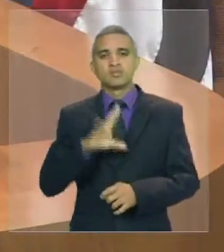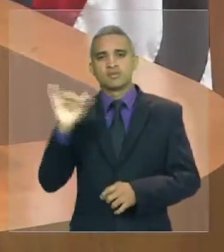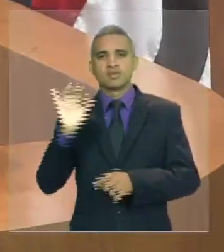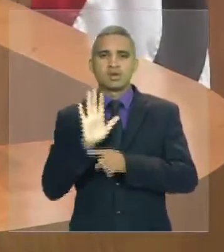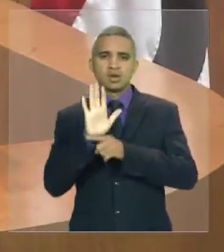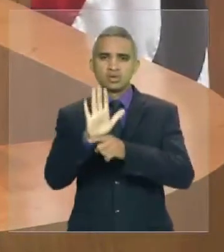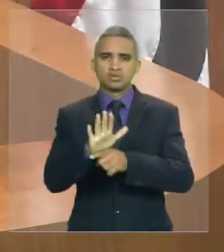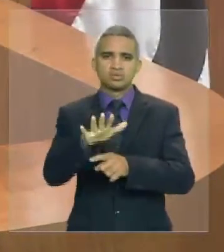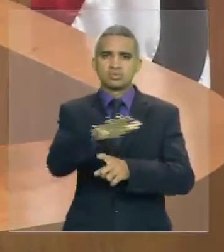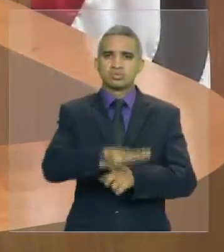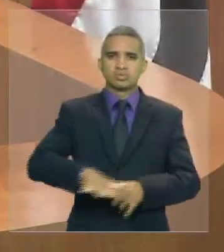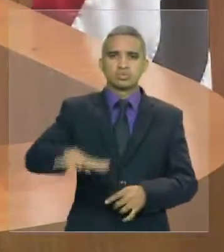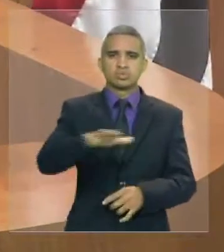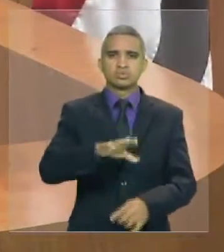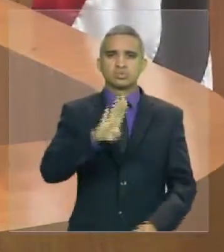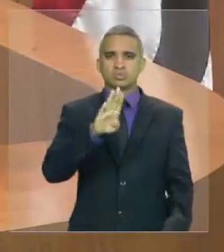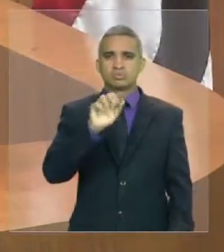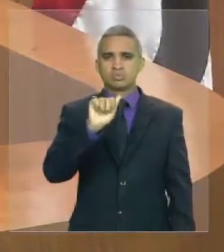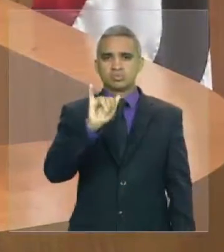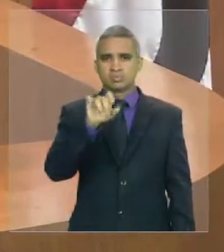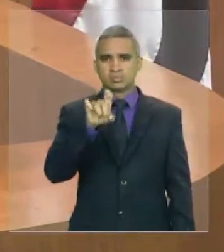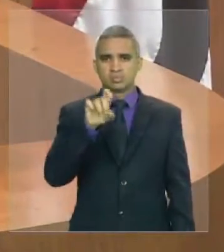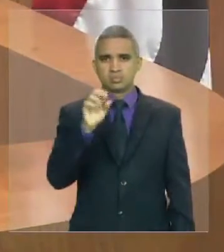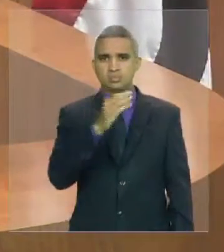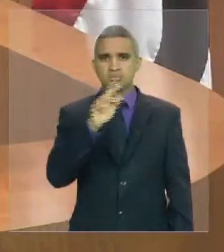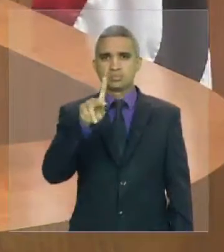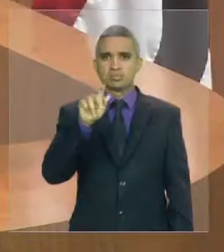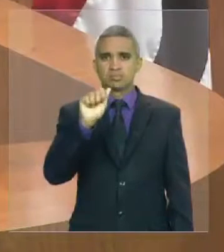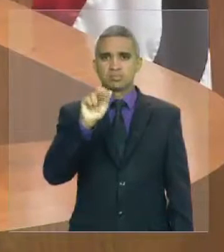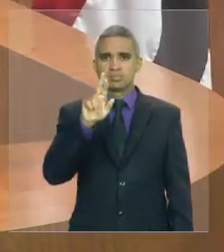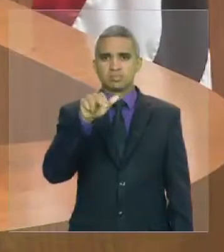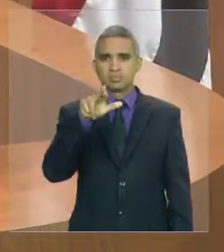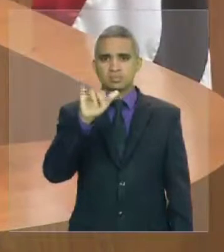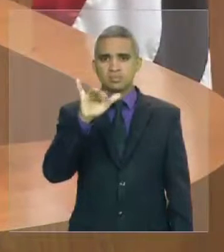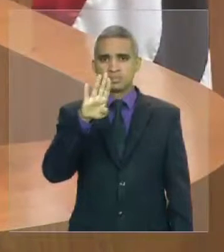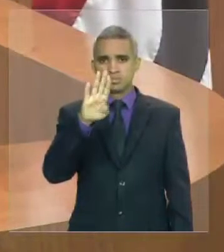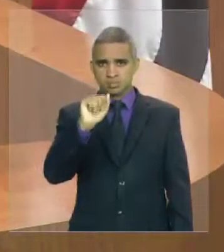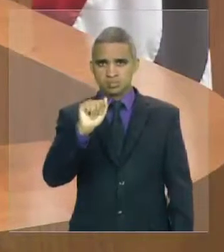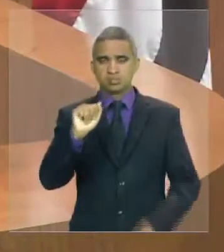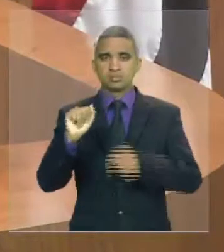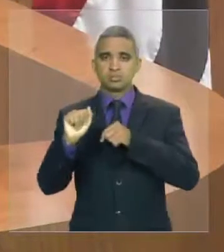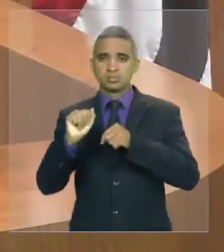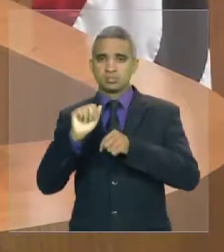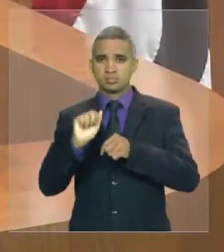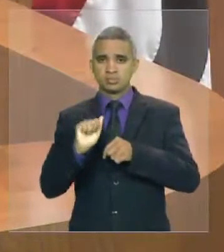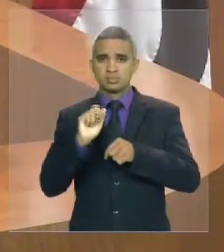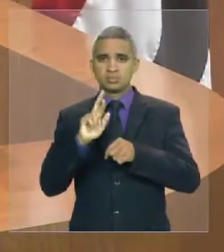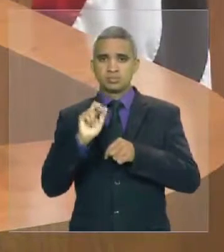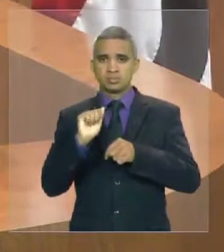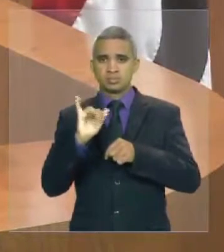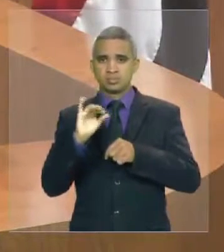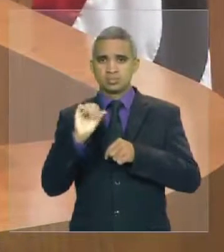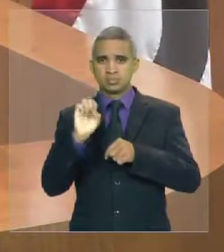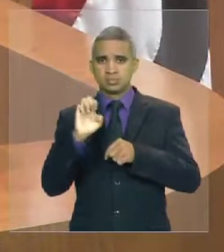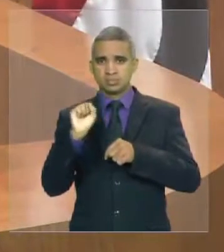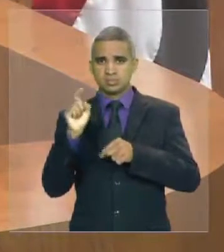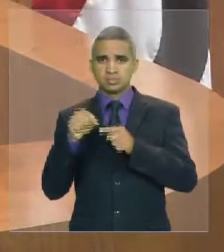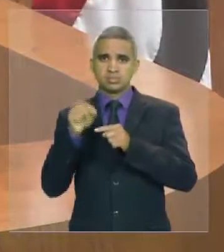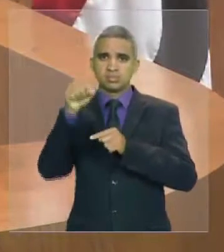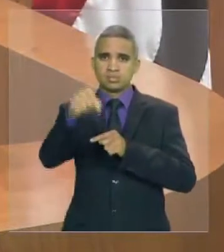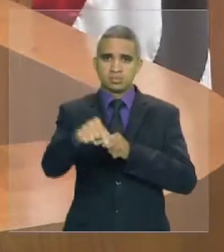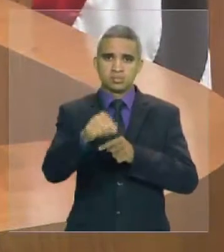Baixo Paraíba, de Araiove a Chapadinha, todos os municípios. O Shopping